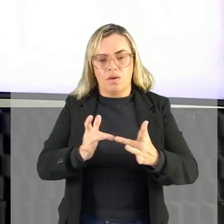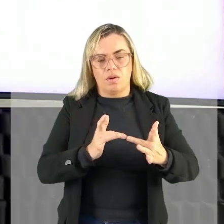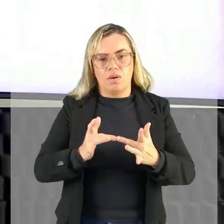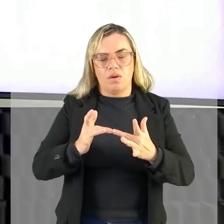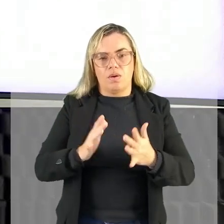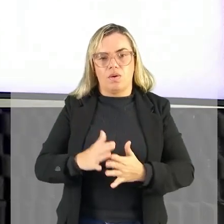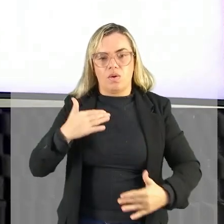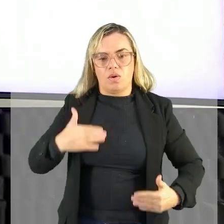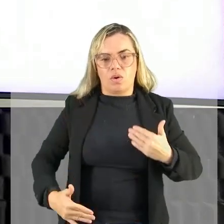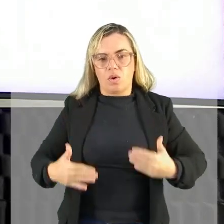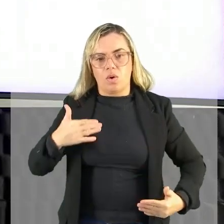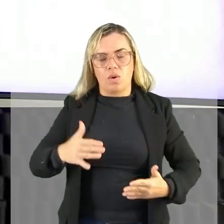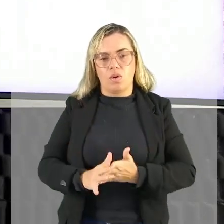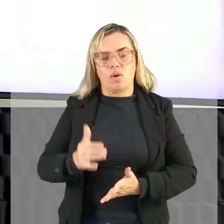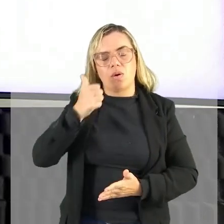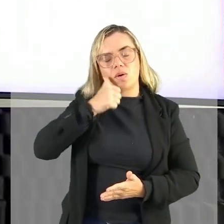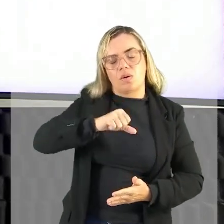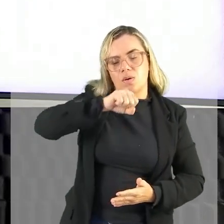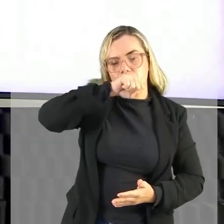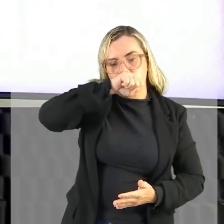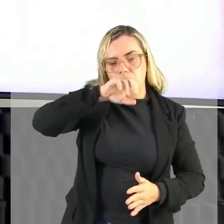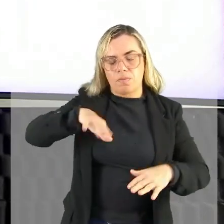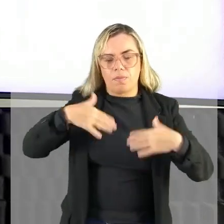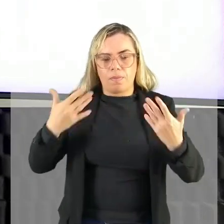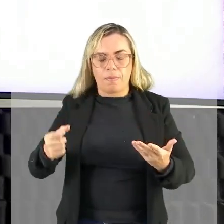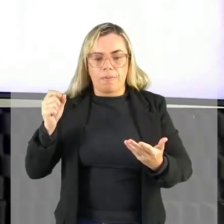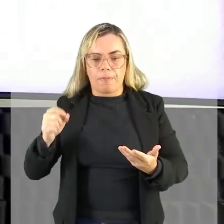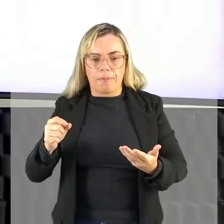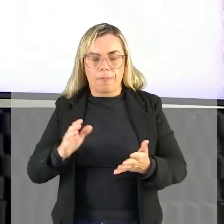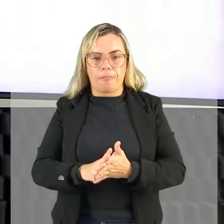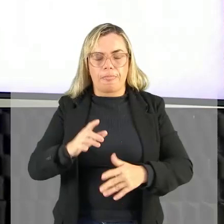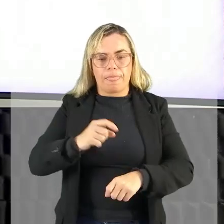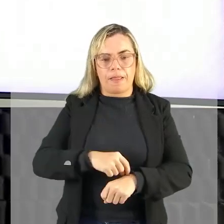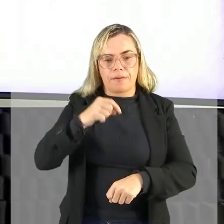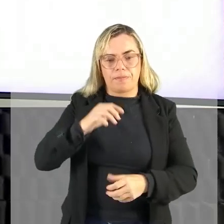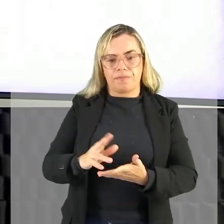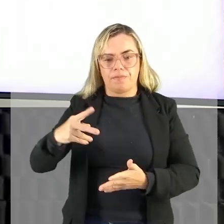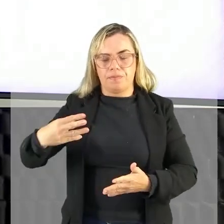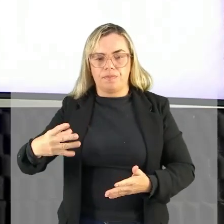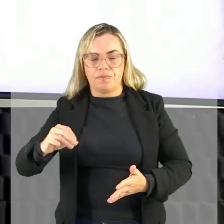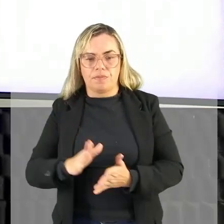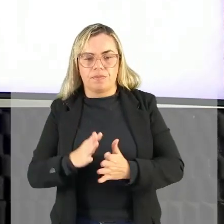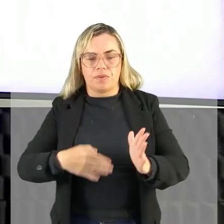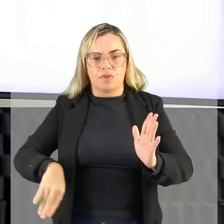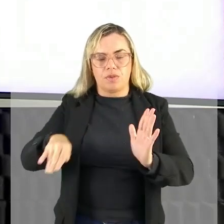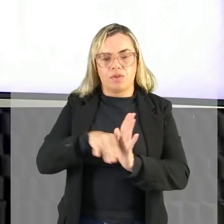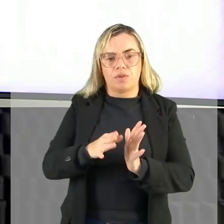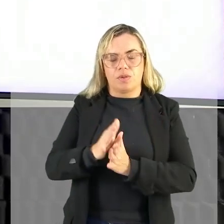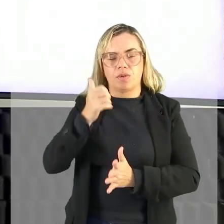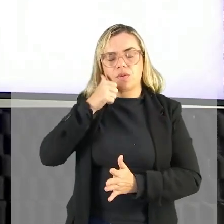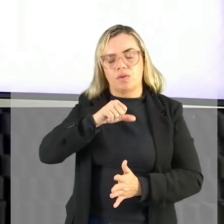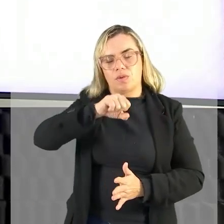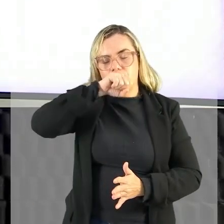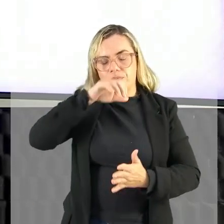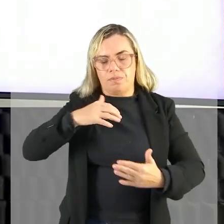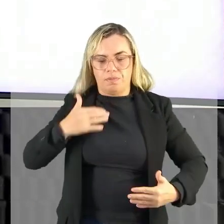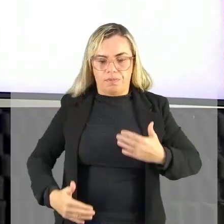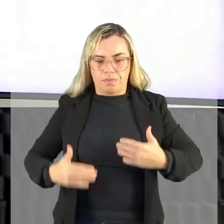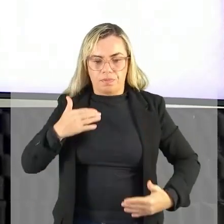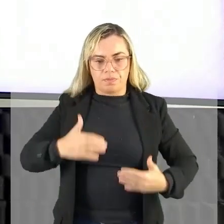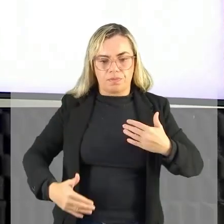contato com o corpo da mãe, tá? Então, a partir do momento que aquele antígeno chegou no corpo da mãe, o